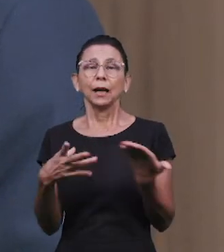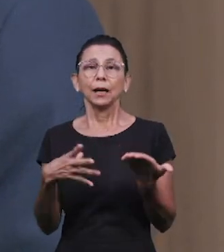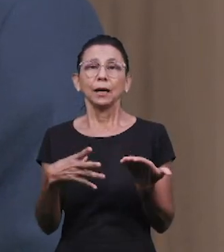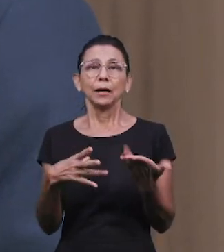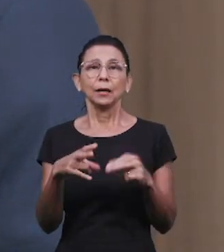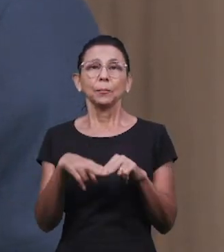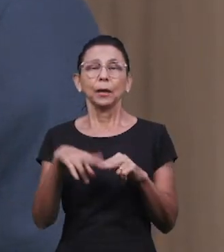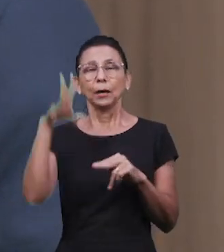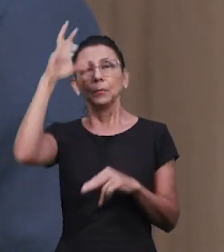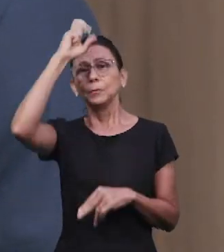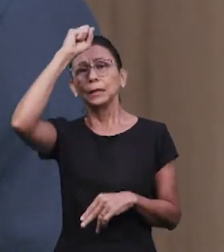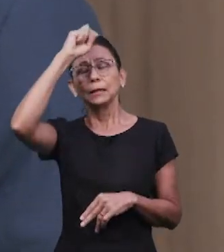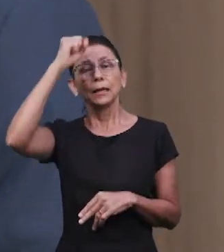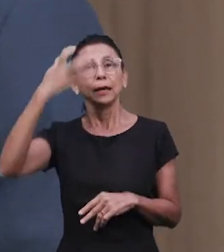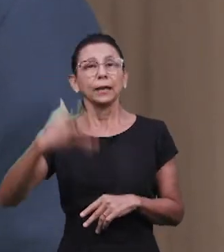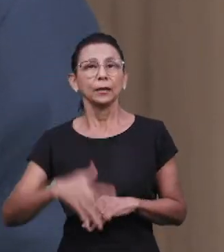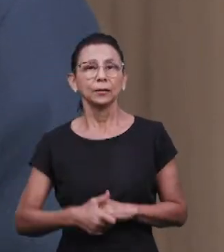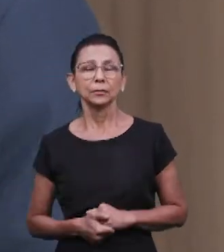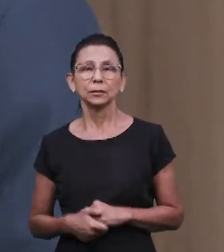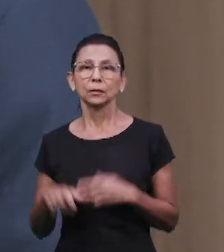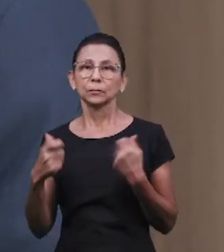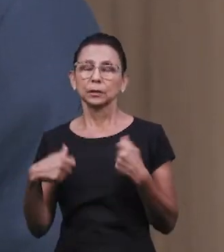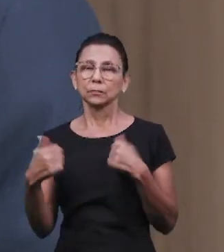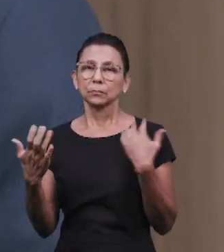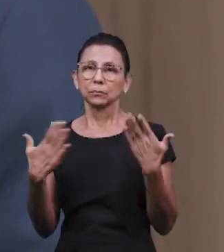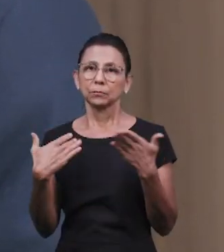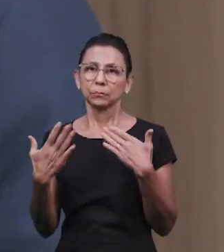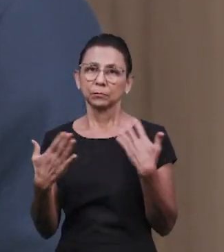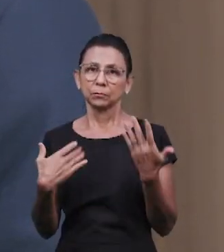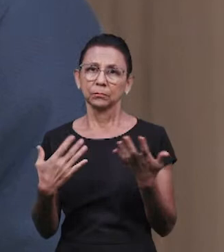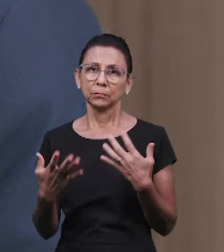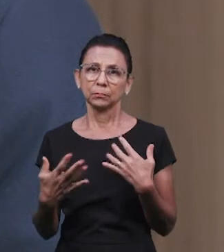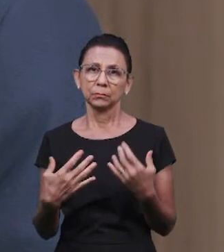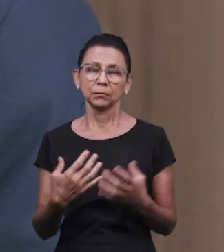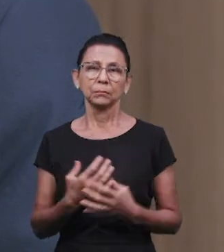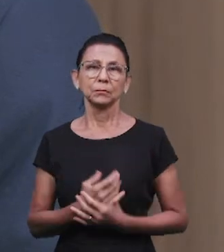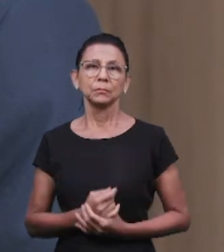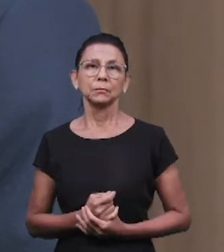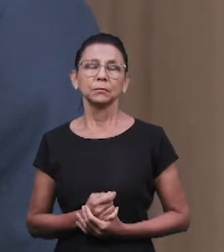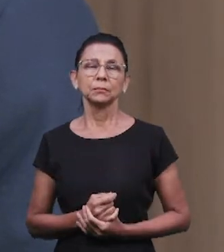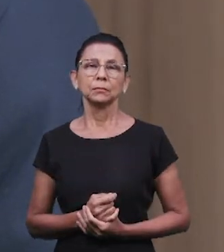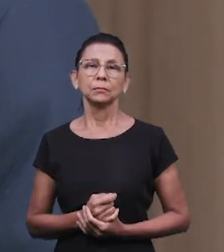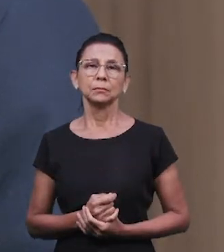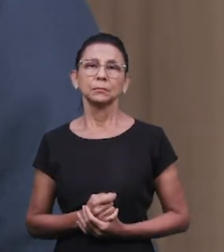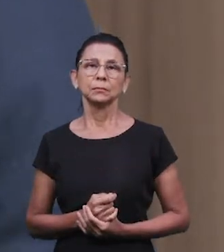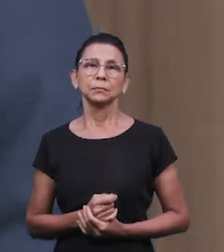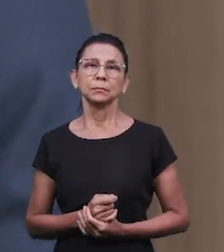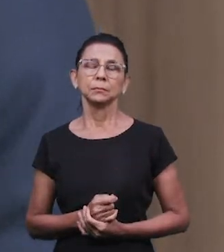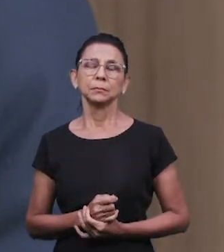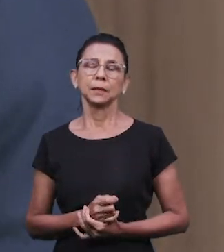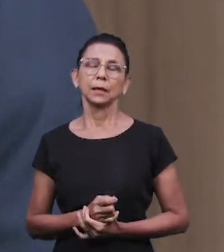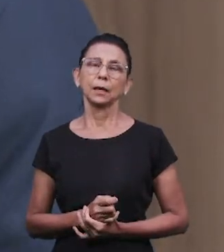que ter esse diálogo para que não haja também pais